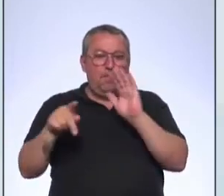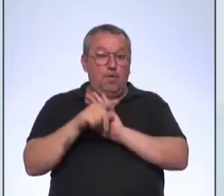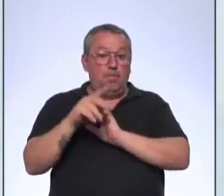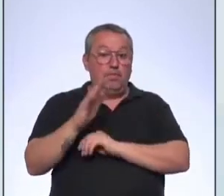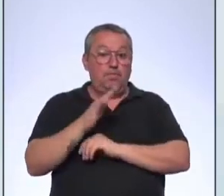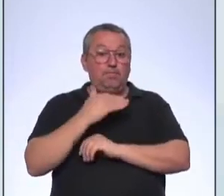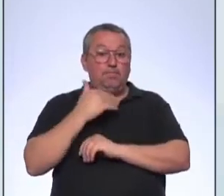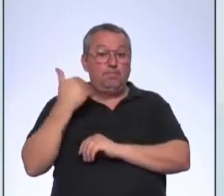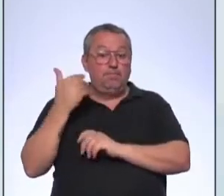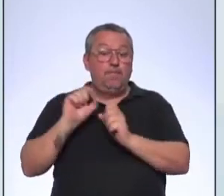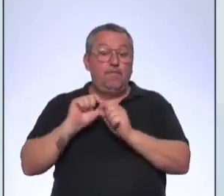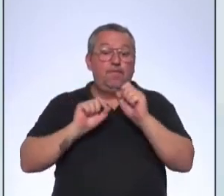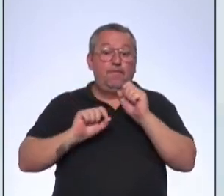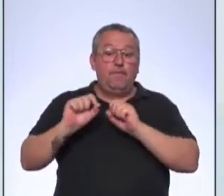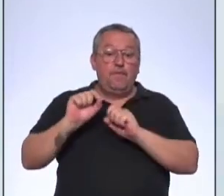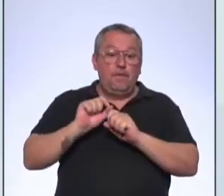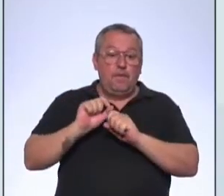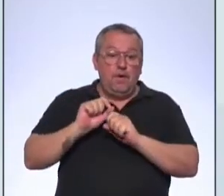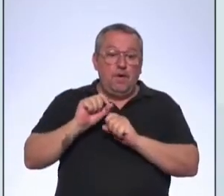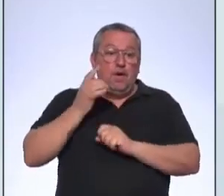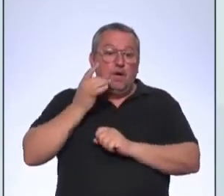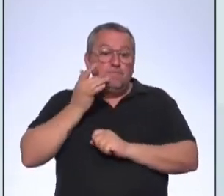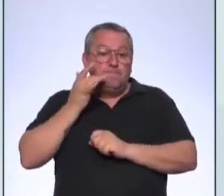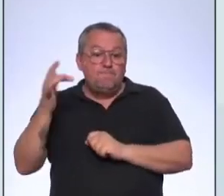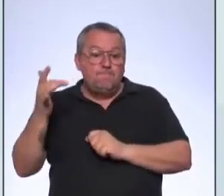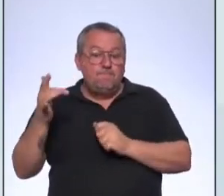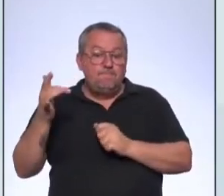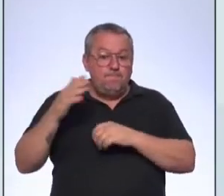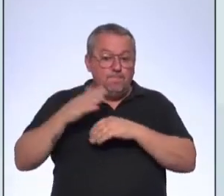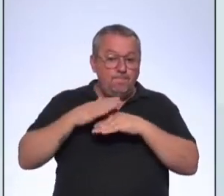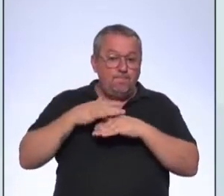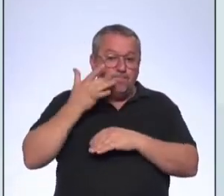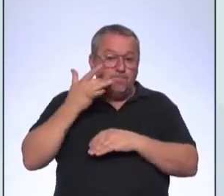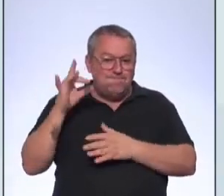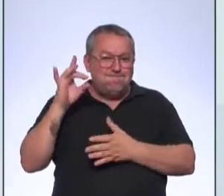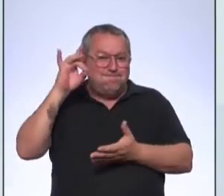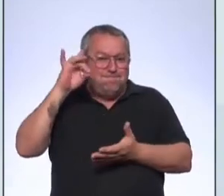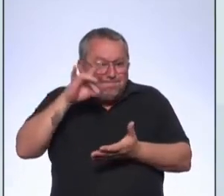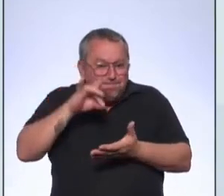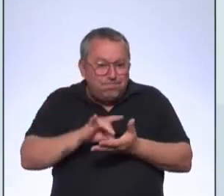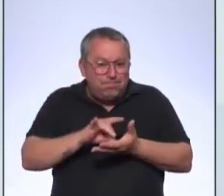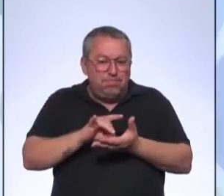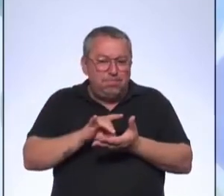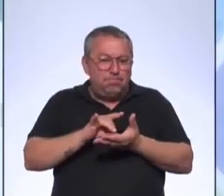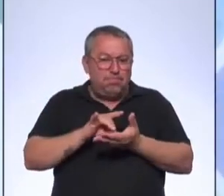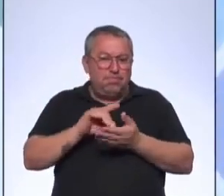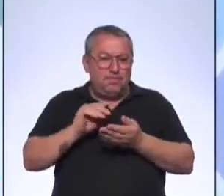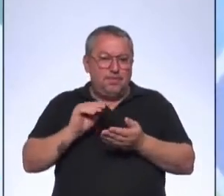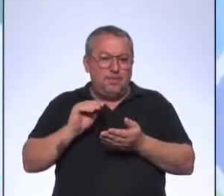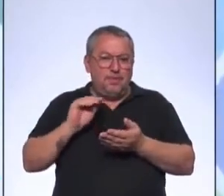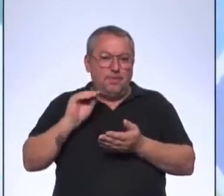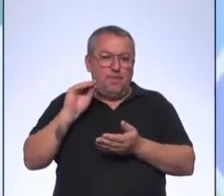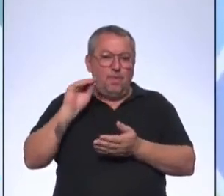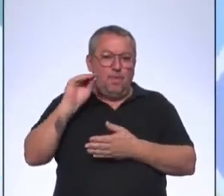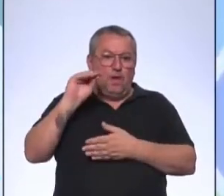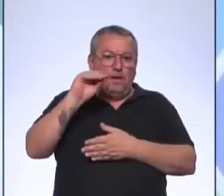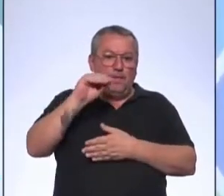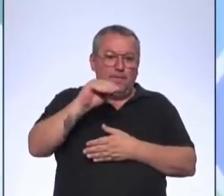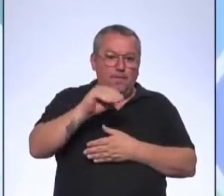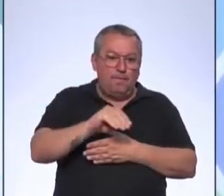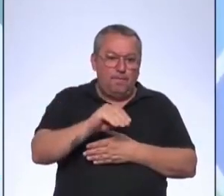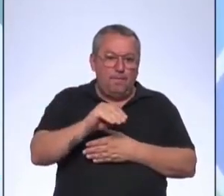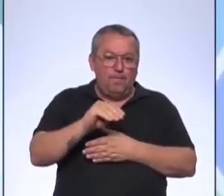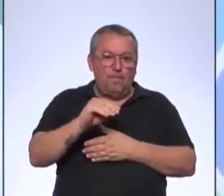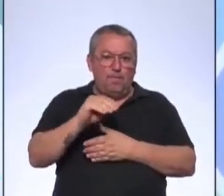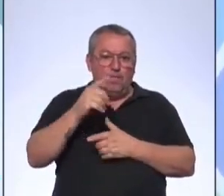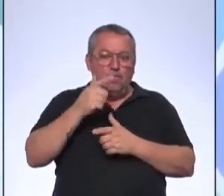Elas eram feitas, geralmente, de ouro puro, e eram colocadas